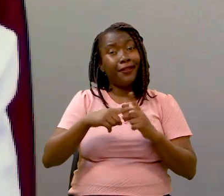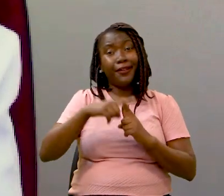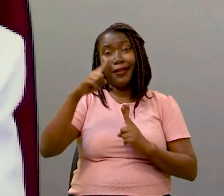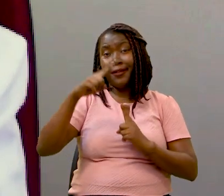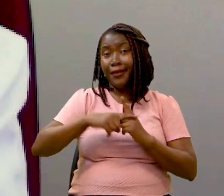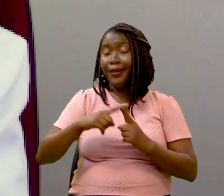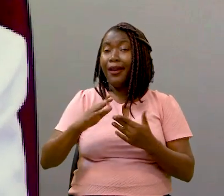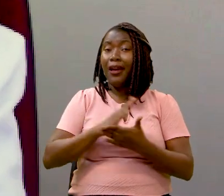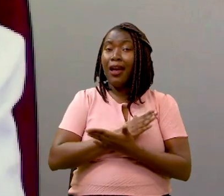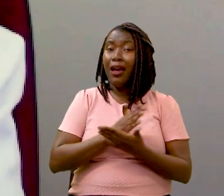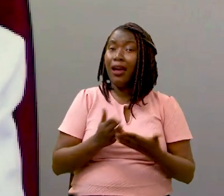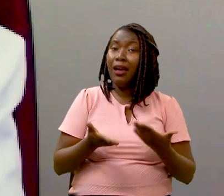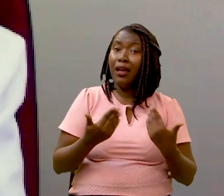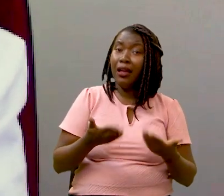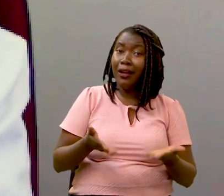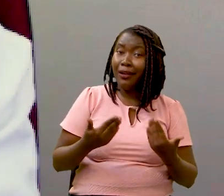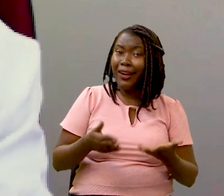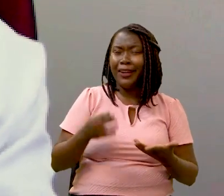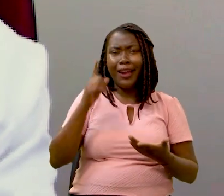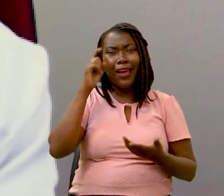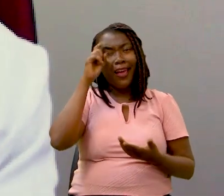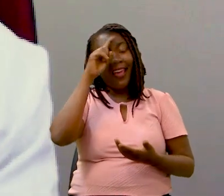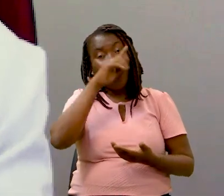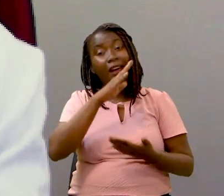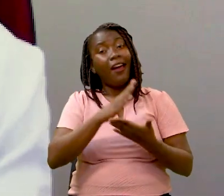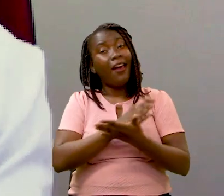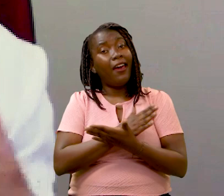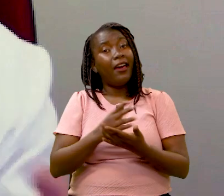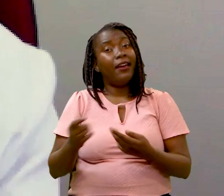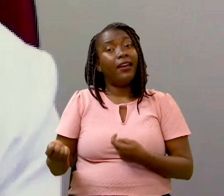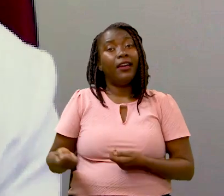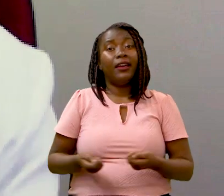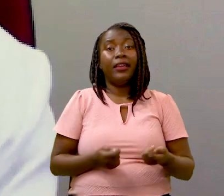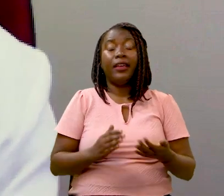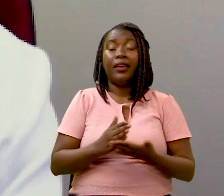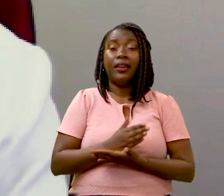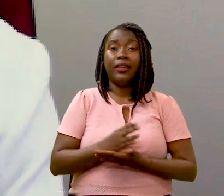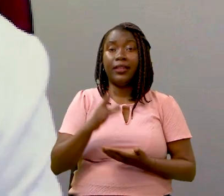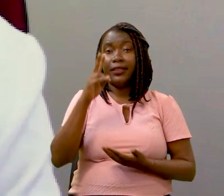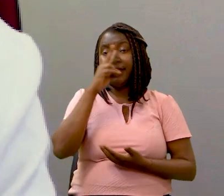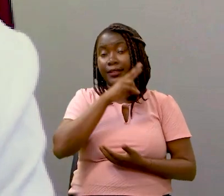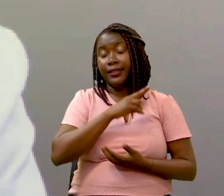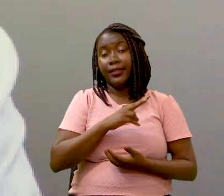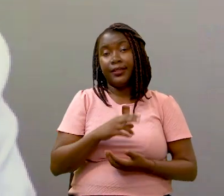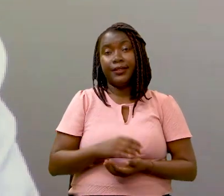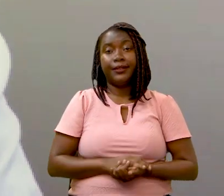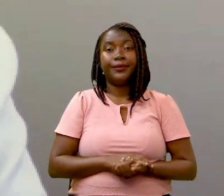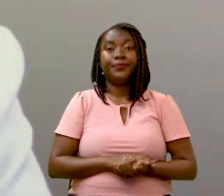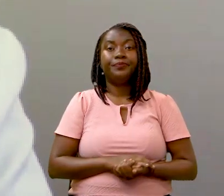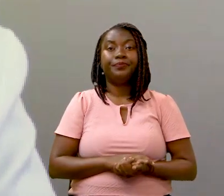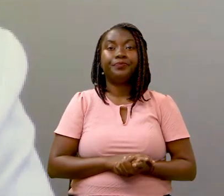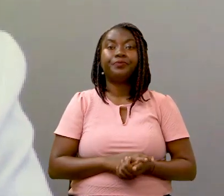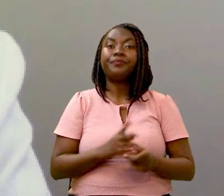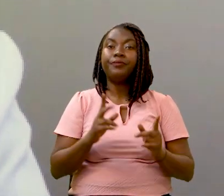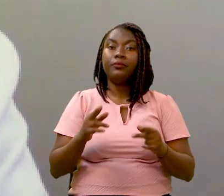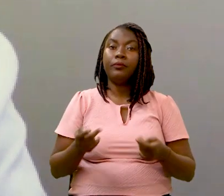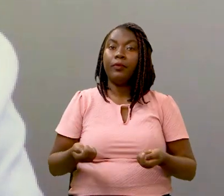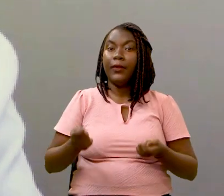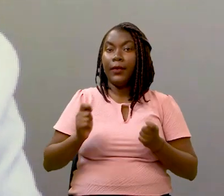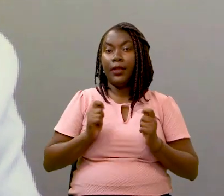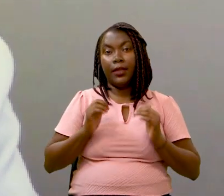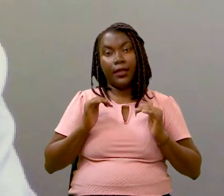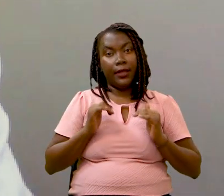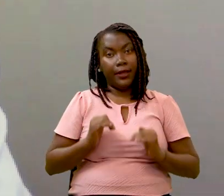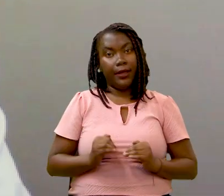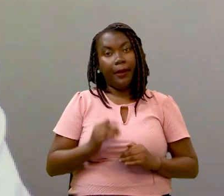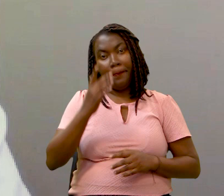algumas formas leves, raras, outras frequentes, algumas intensas, como que chega a incapacitar